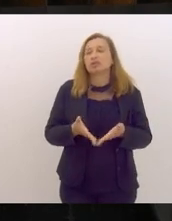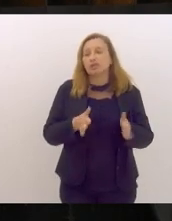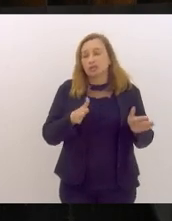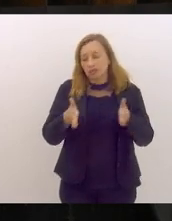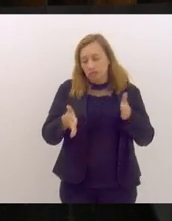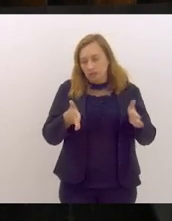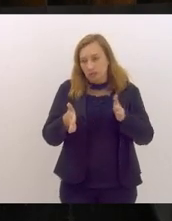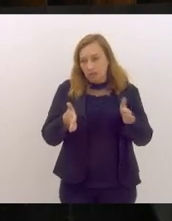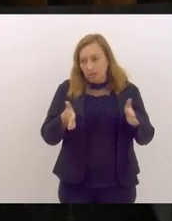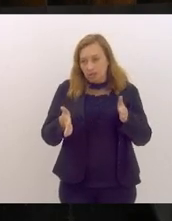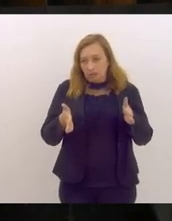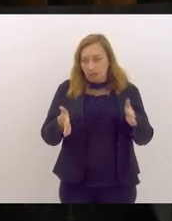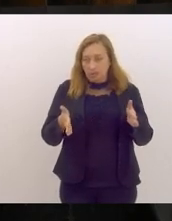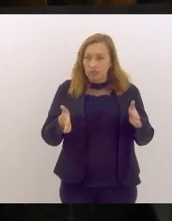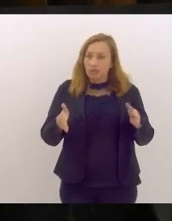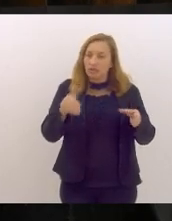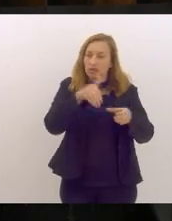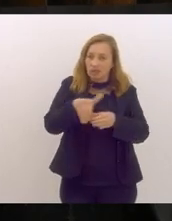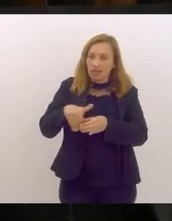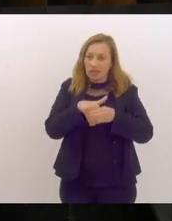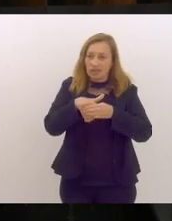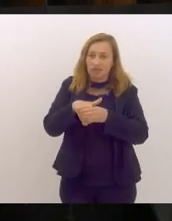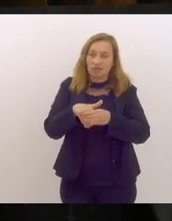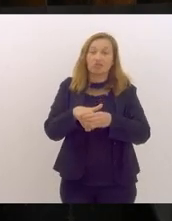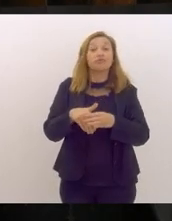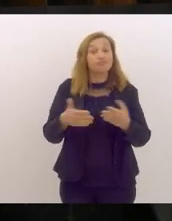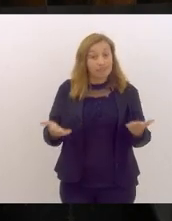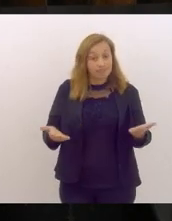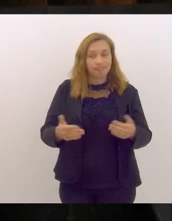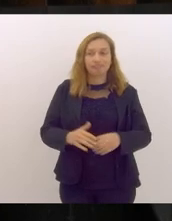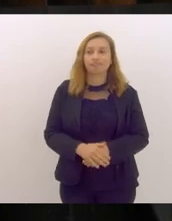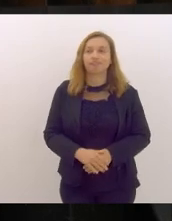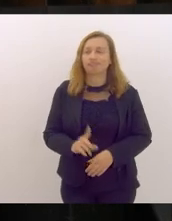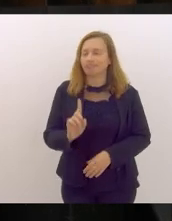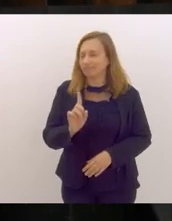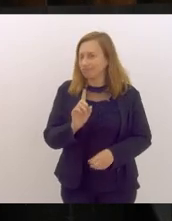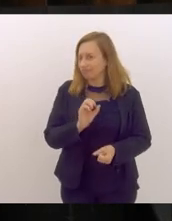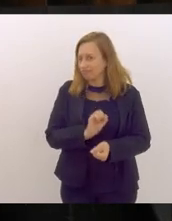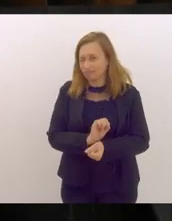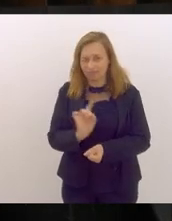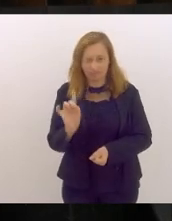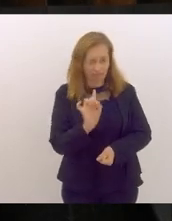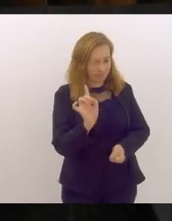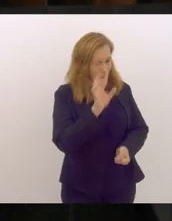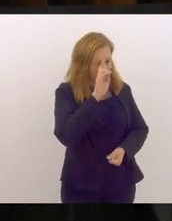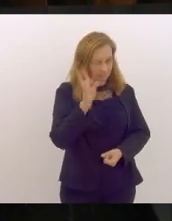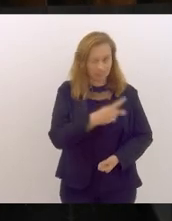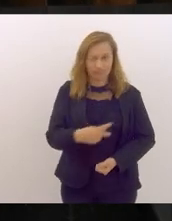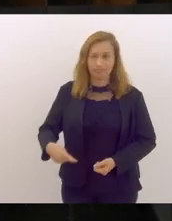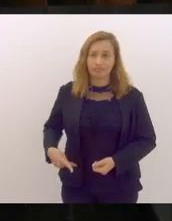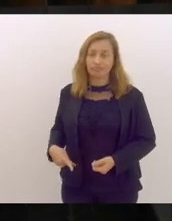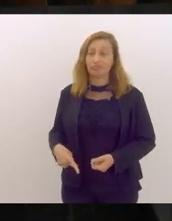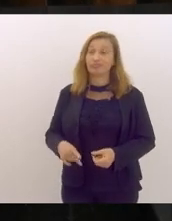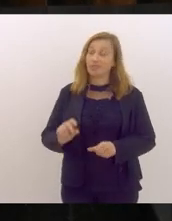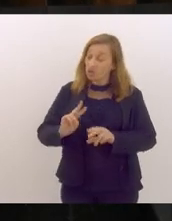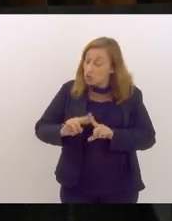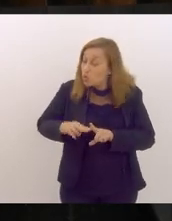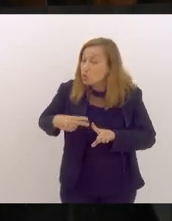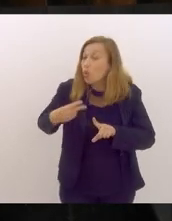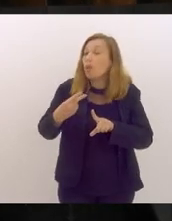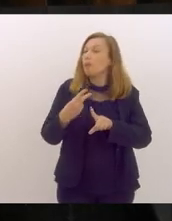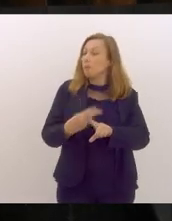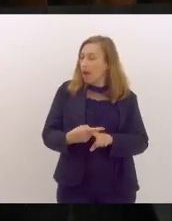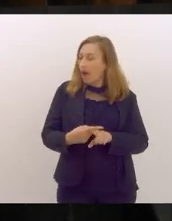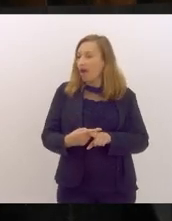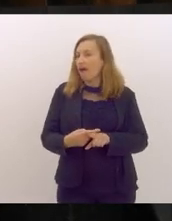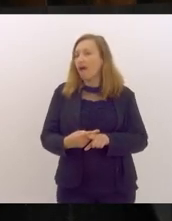no mês do período eleitoral. Mas não vamos parar aí nem não, senhora presidente. A gente vai desdobrar